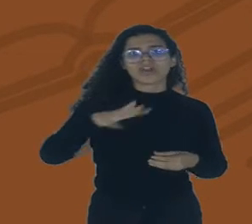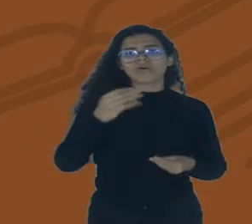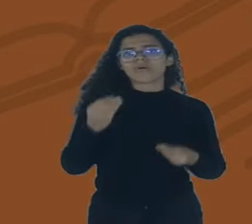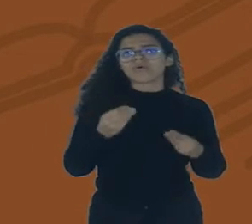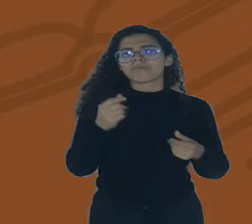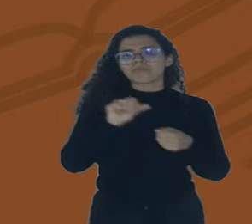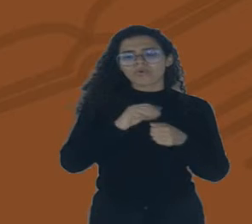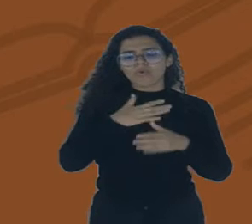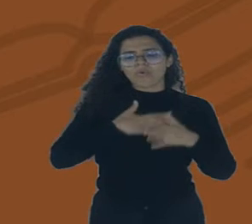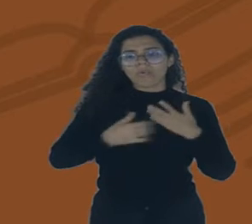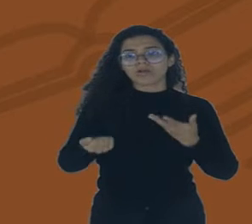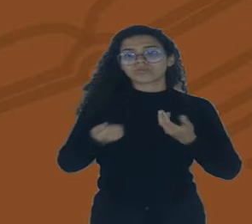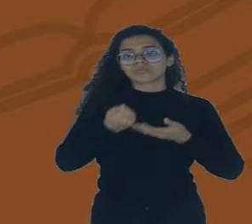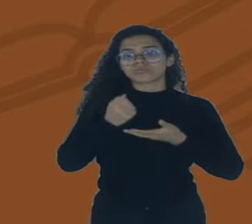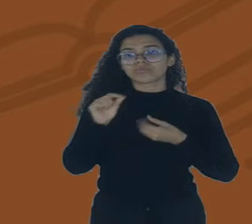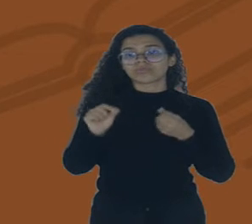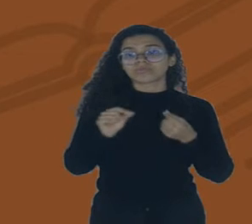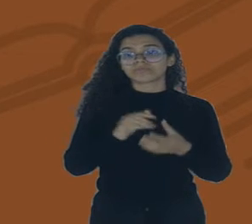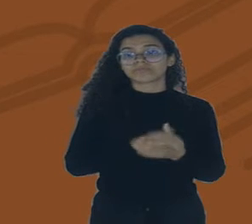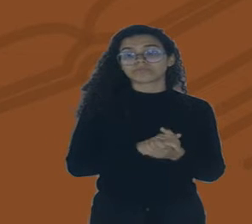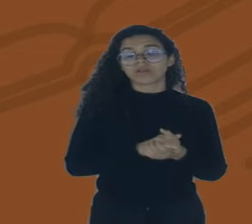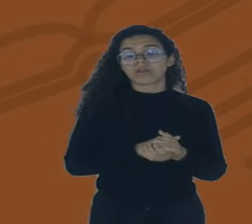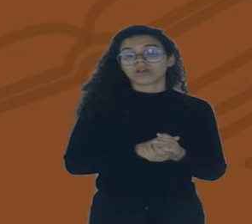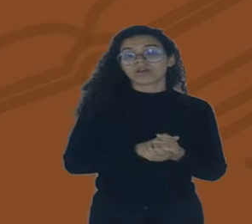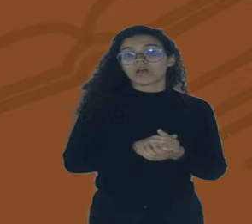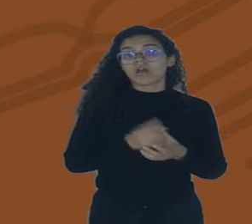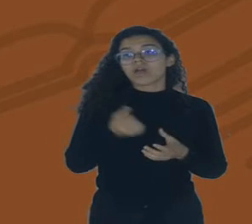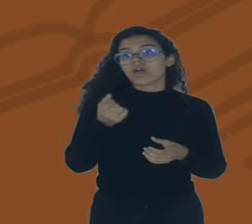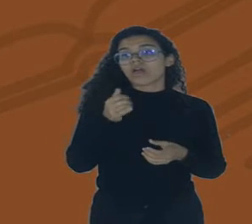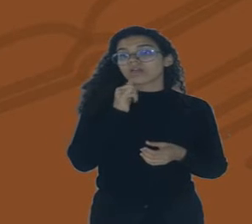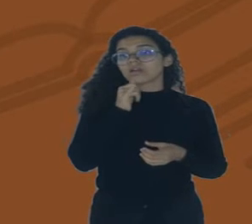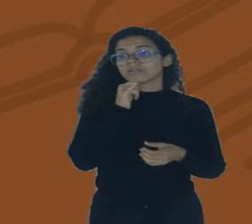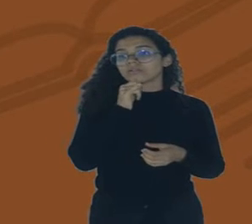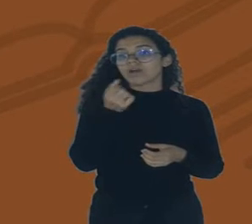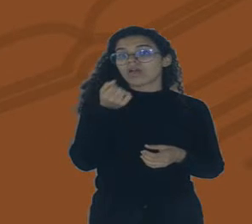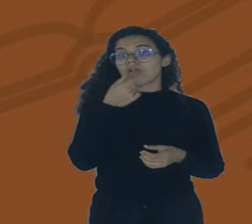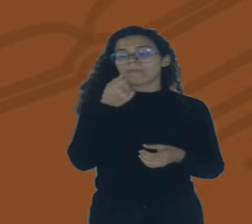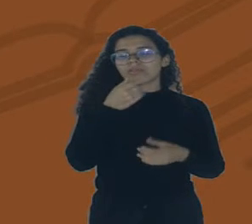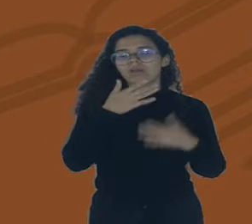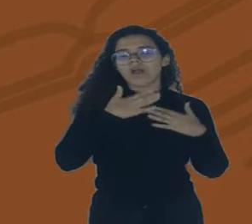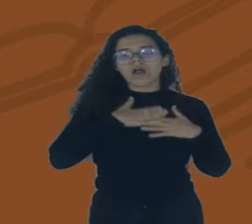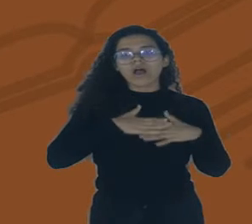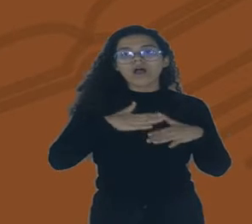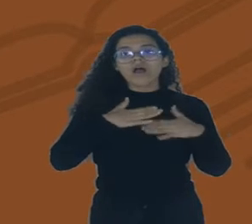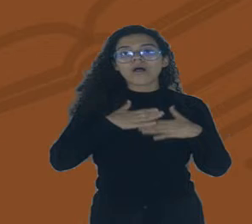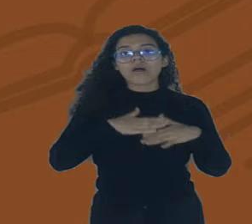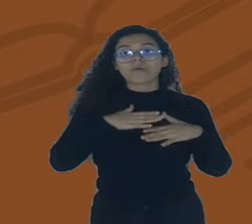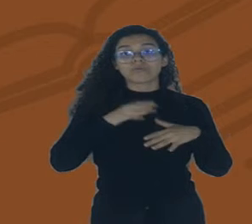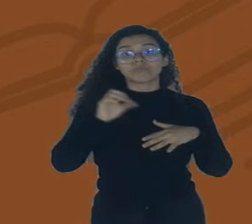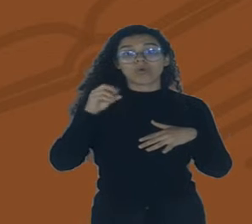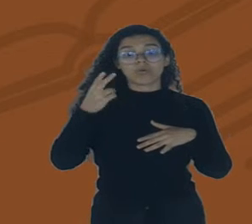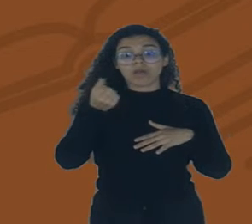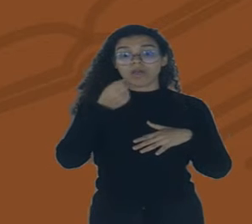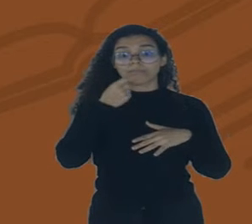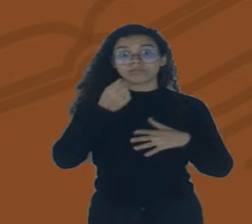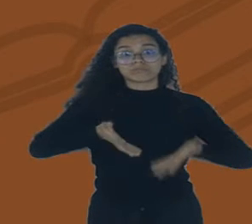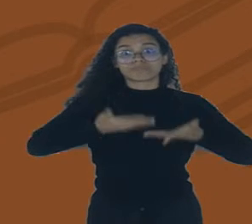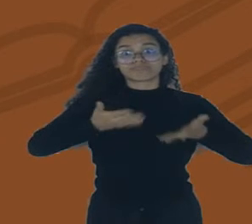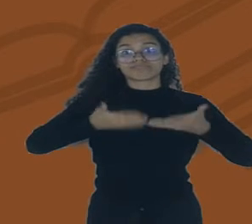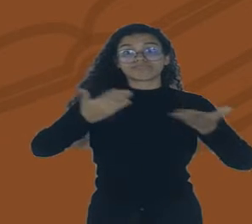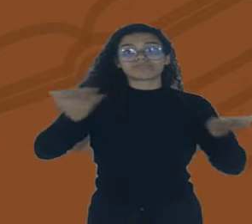trazer ao nosso corpo? Efeitos gerais, por exemplo, alguns medicamentos são calmantes, outros são